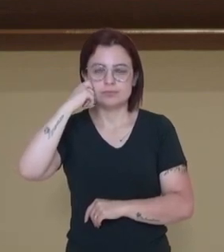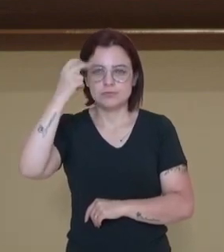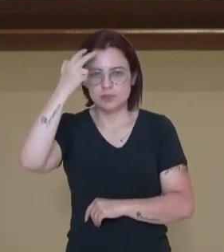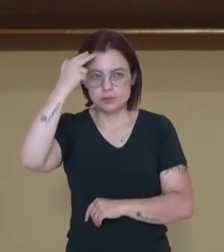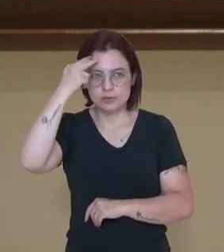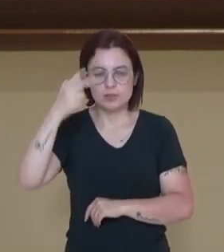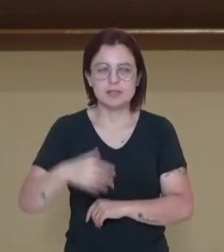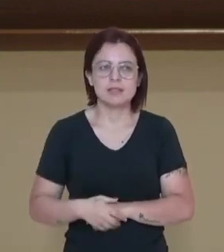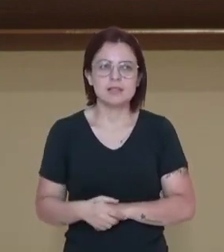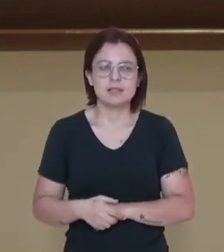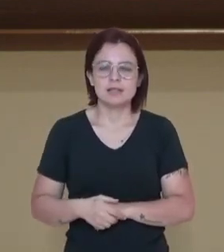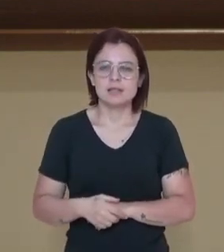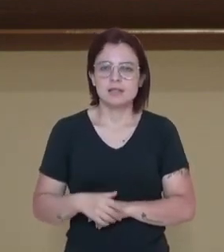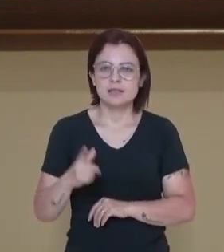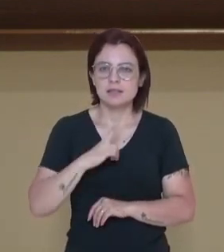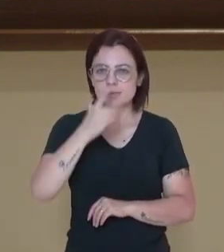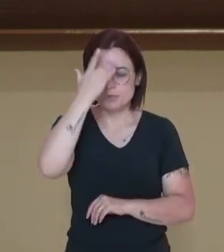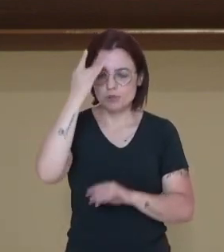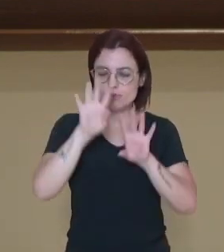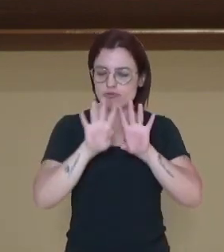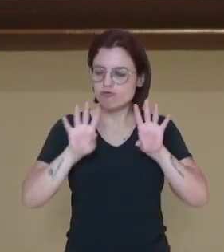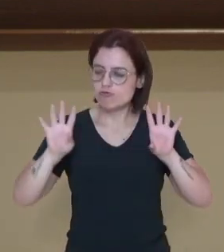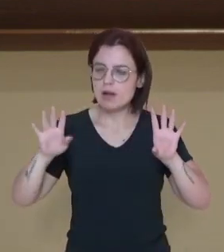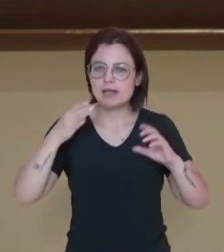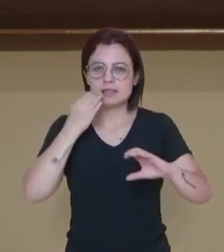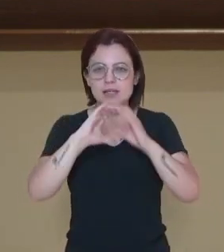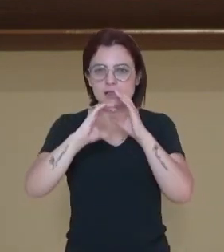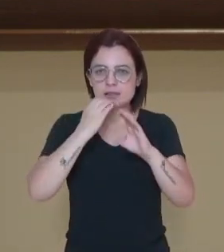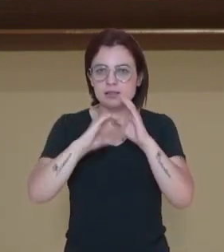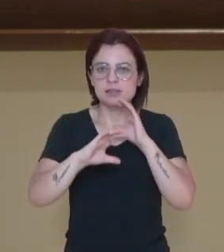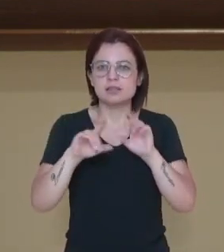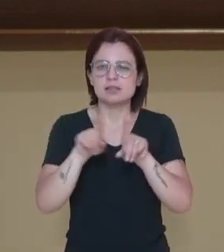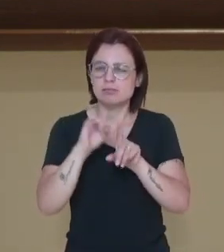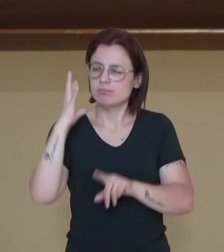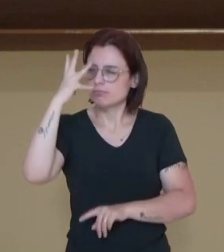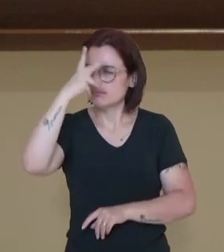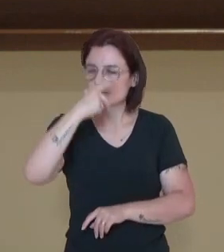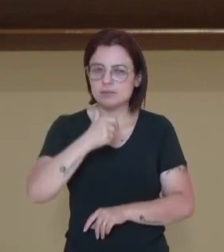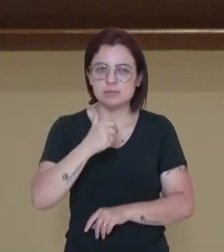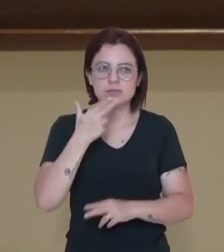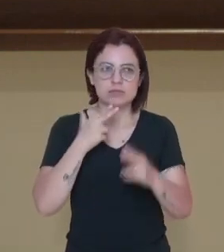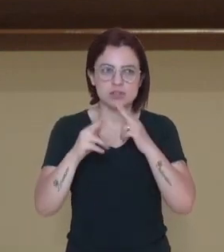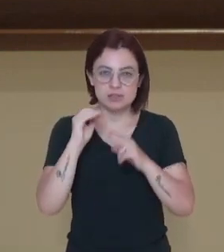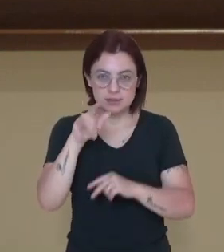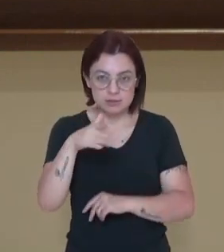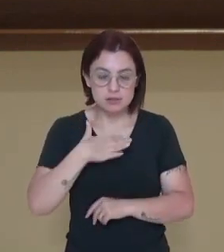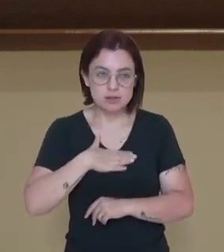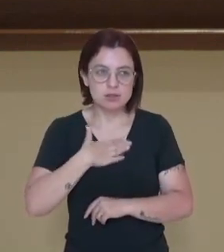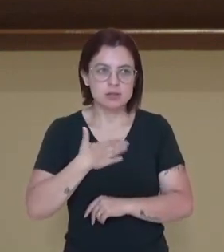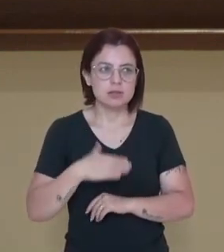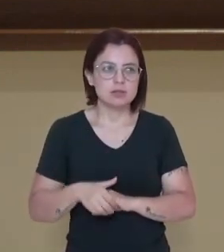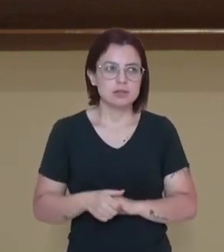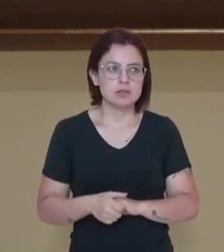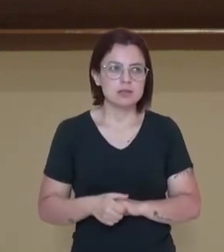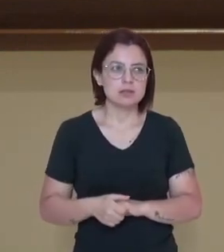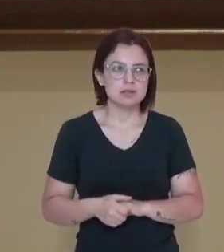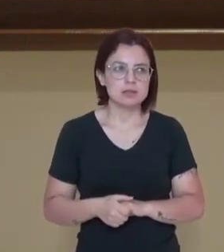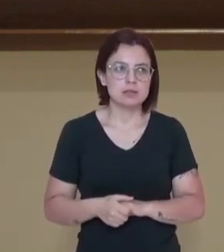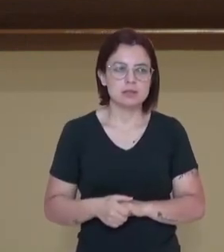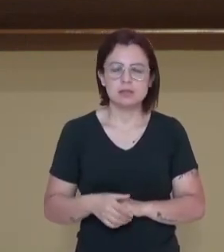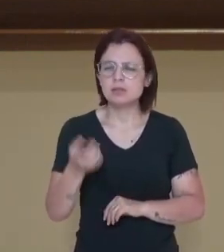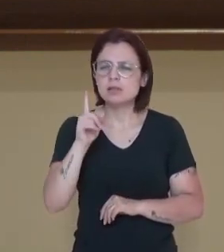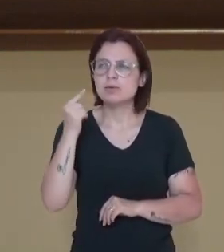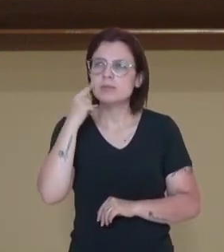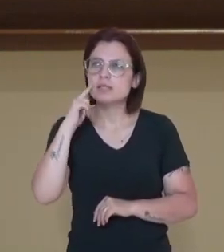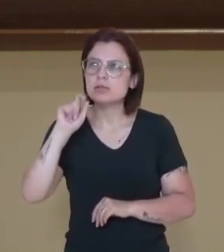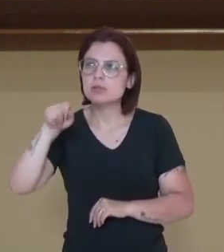corais. São músicas, as letras são lindíssimas para quem gosta de, não pensando no sentido do sagrado,